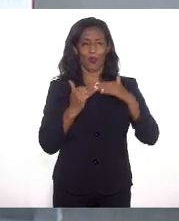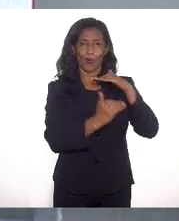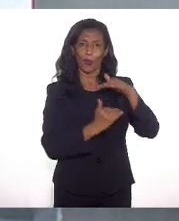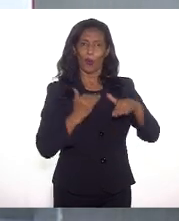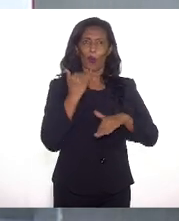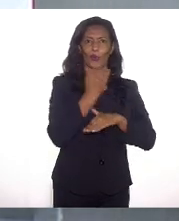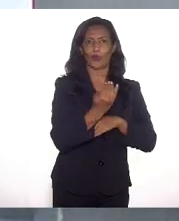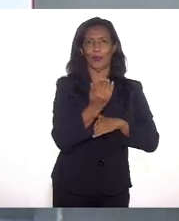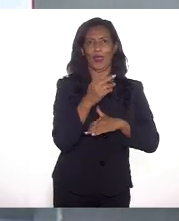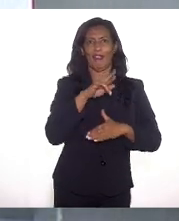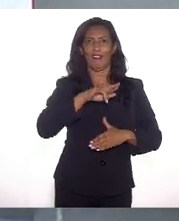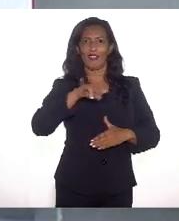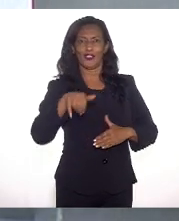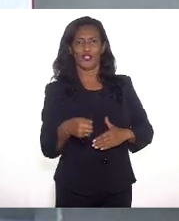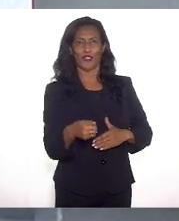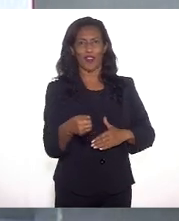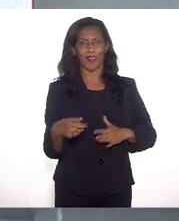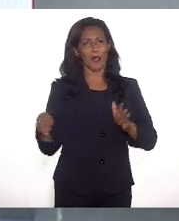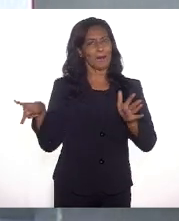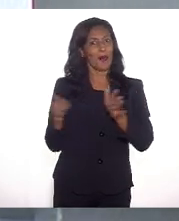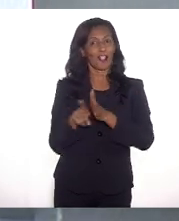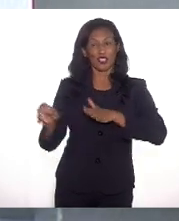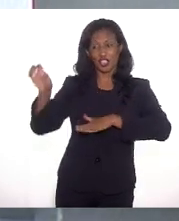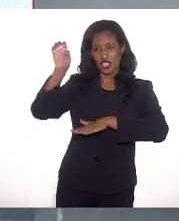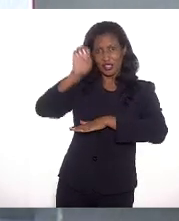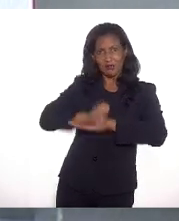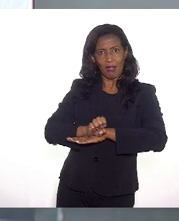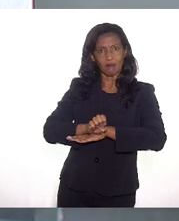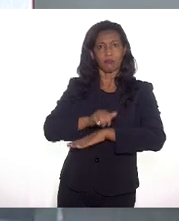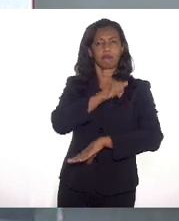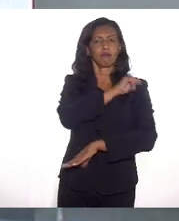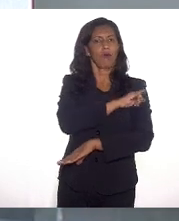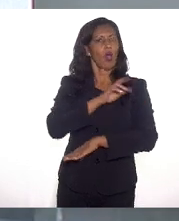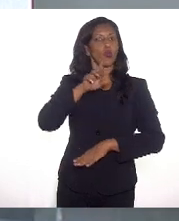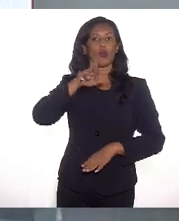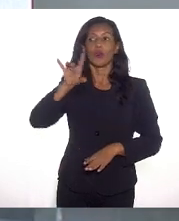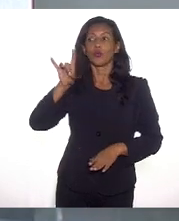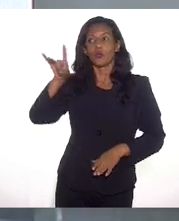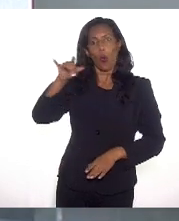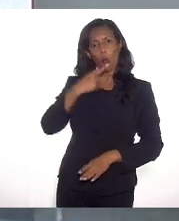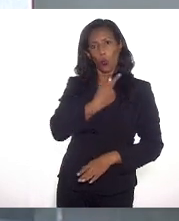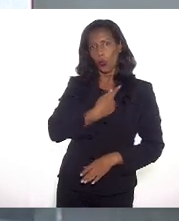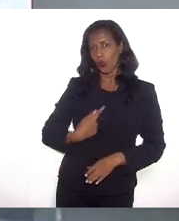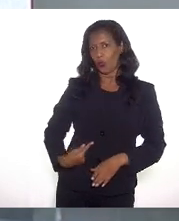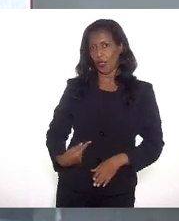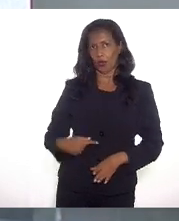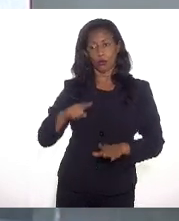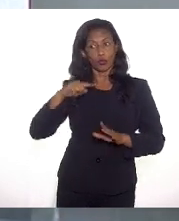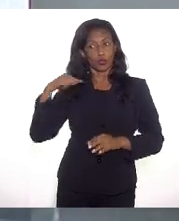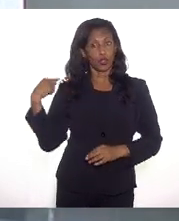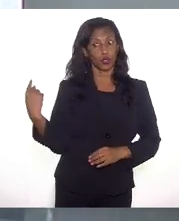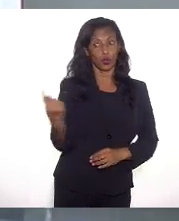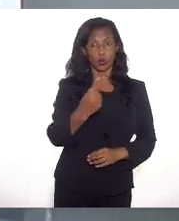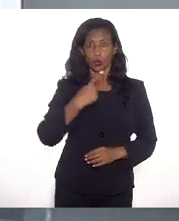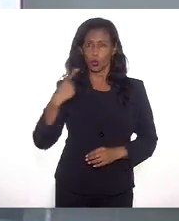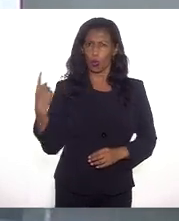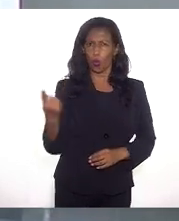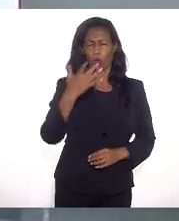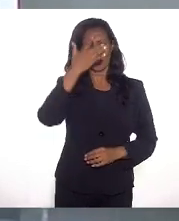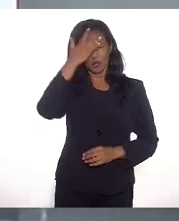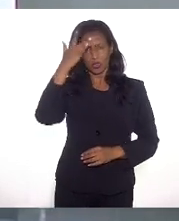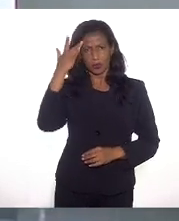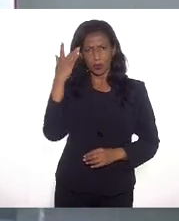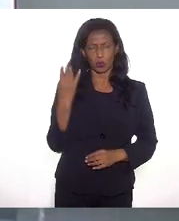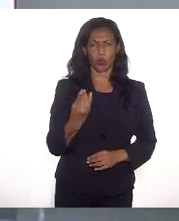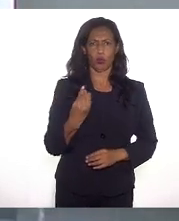Rio é um programa do Estado do Rio de Janeiro, não só do governo, mas de todos aqueles que devotam a sua